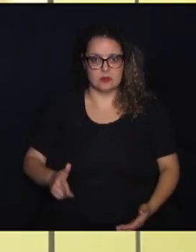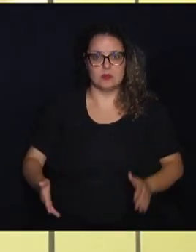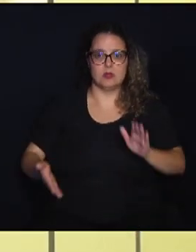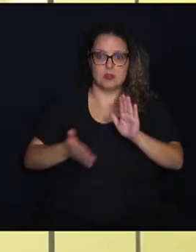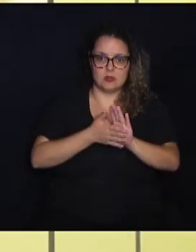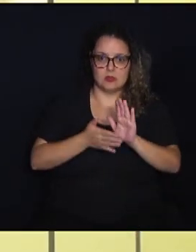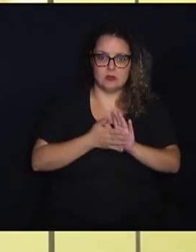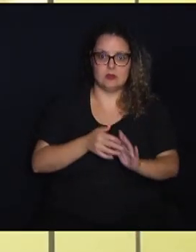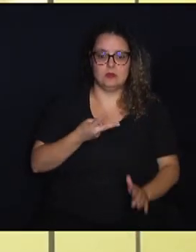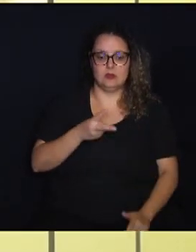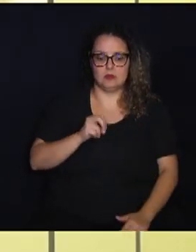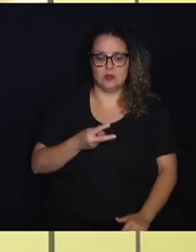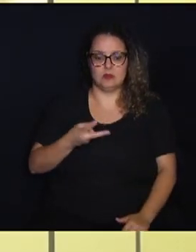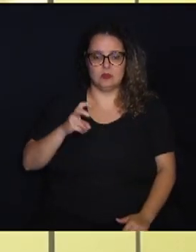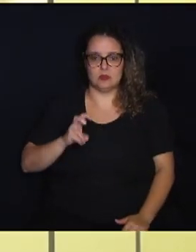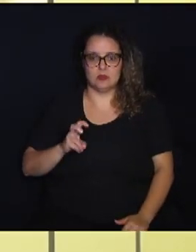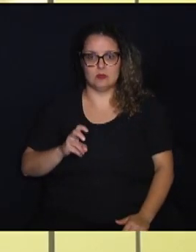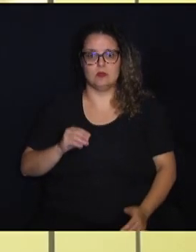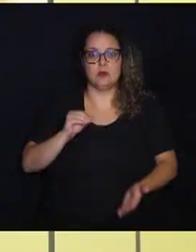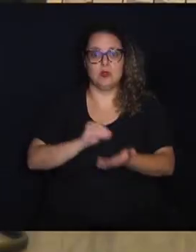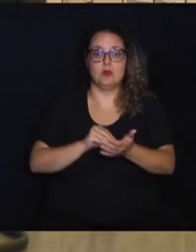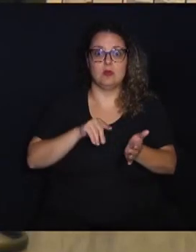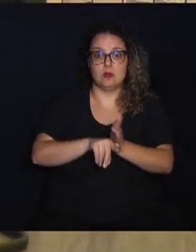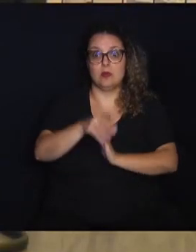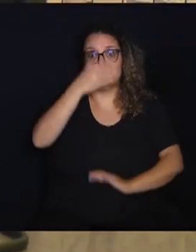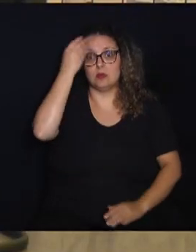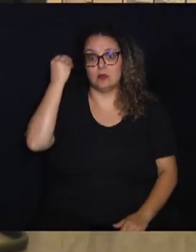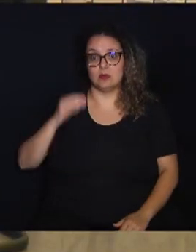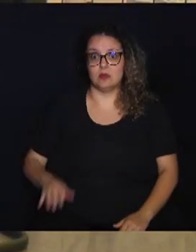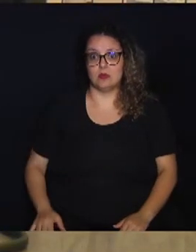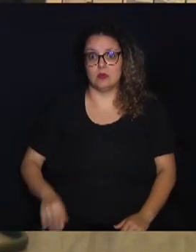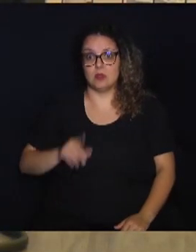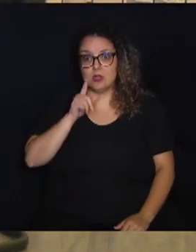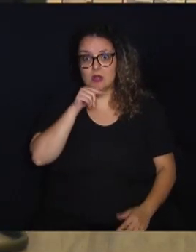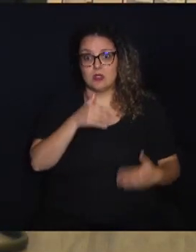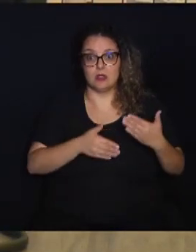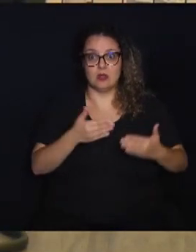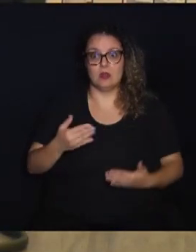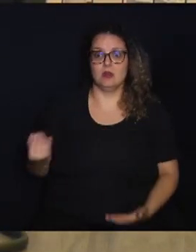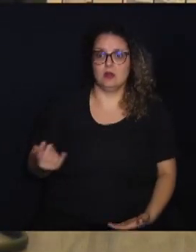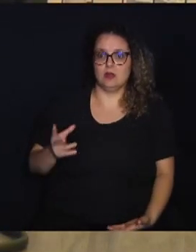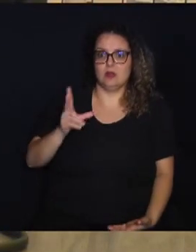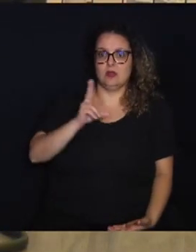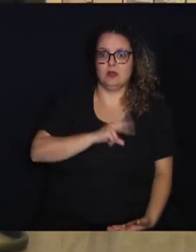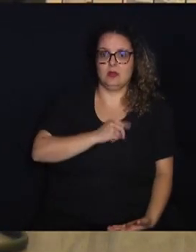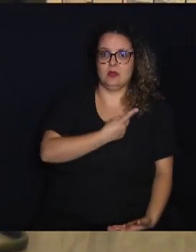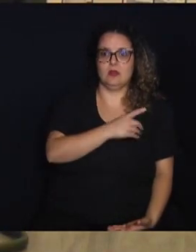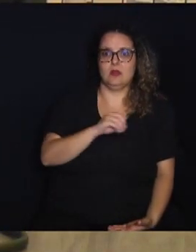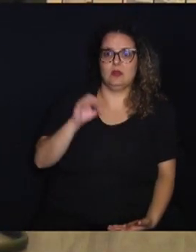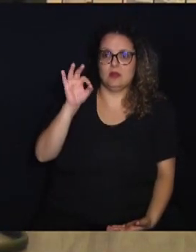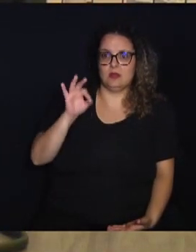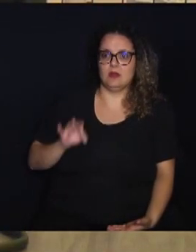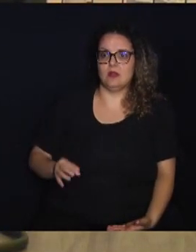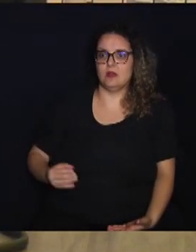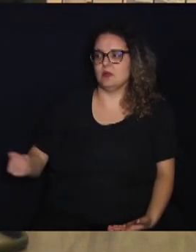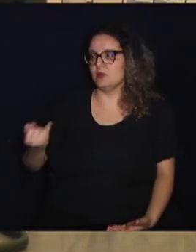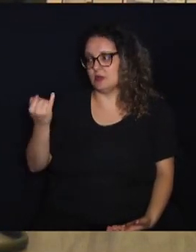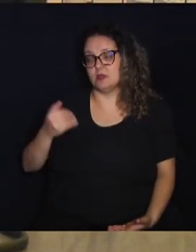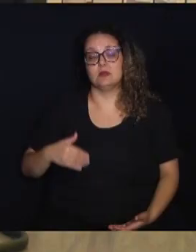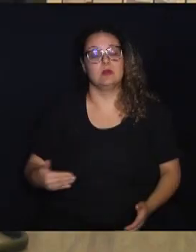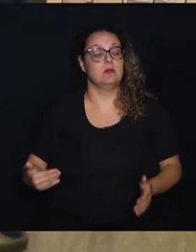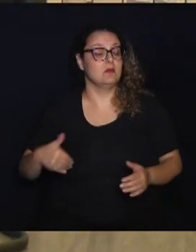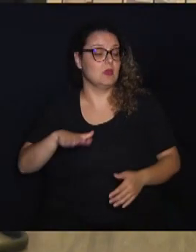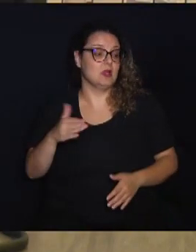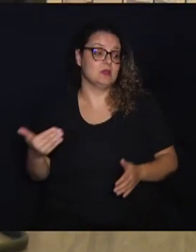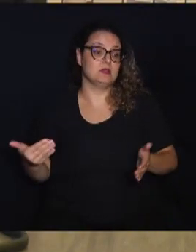para 2025. Uma última pergunta, porque eu esqueci. A água é importante nesse processo? Nossa, 100%, né, Muito. Mar? Ainda mais agora no verão que